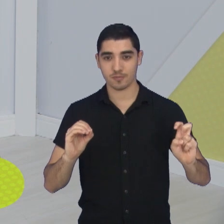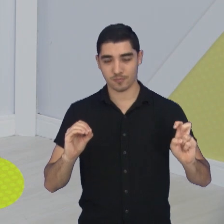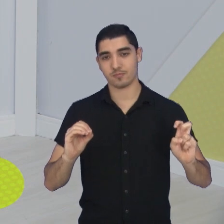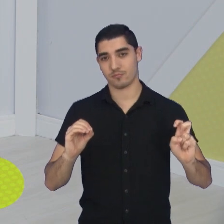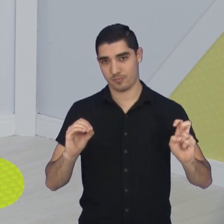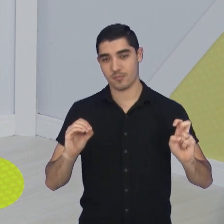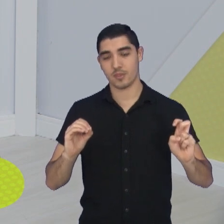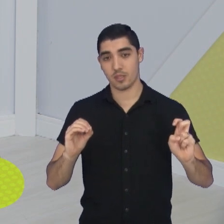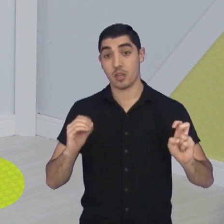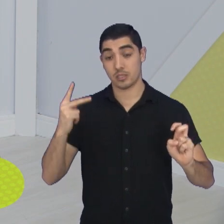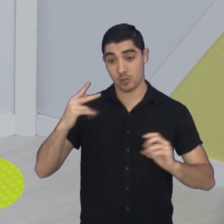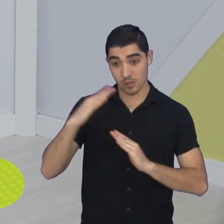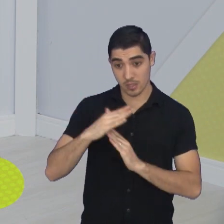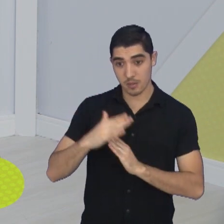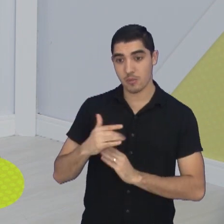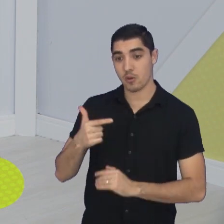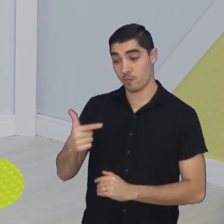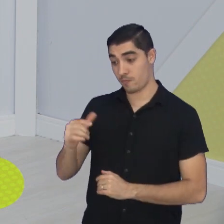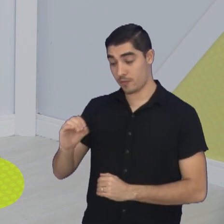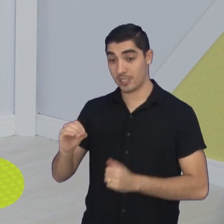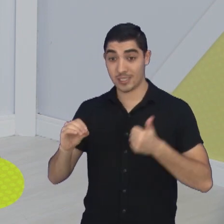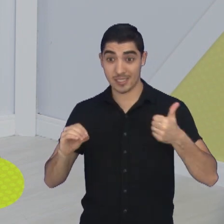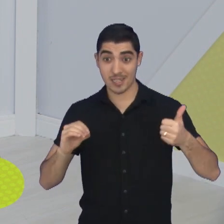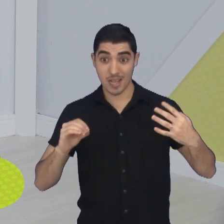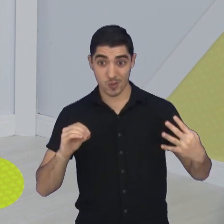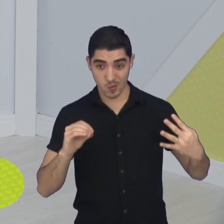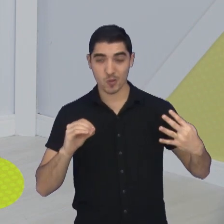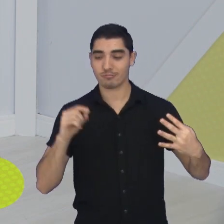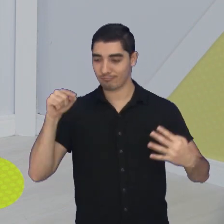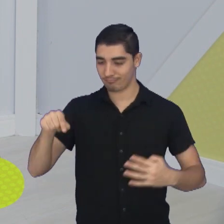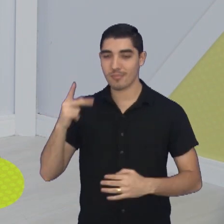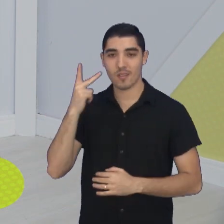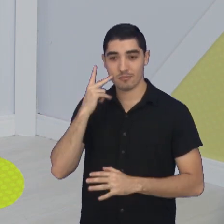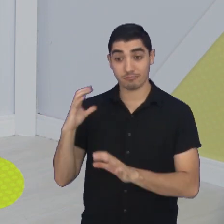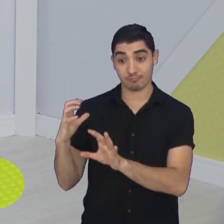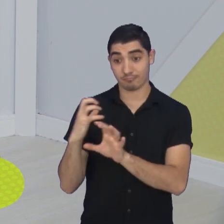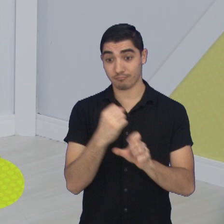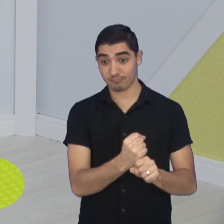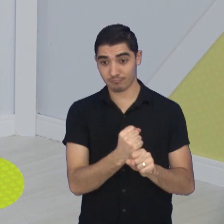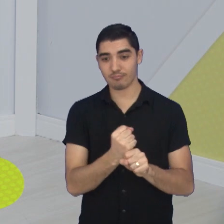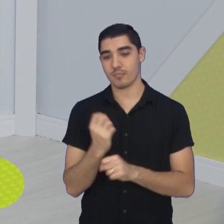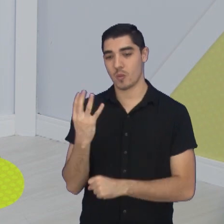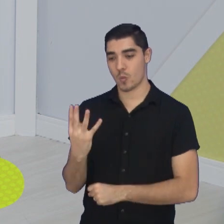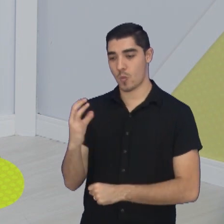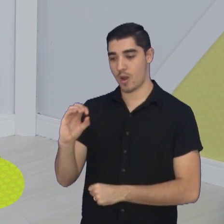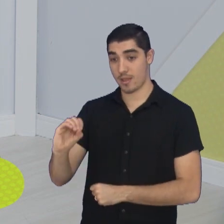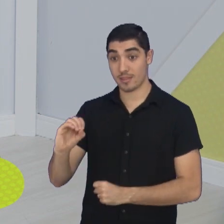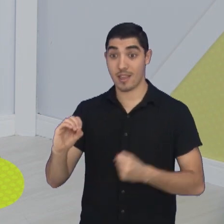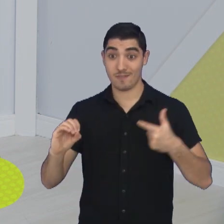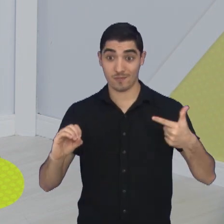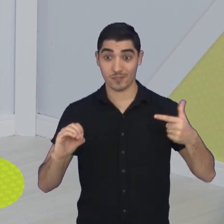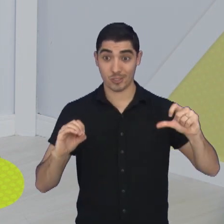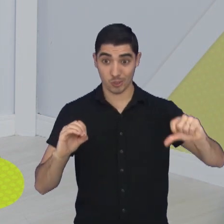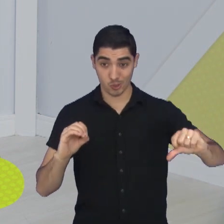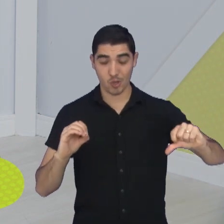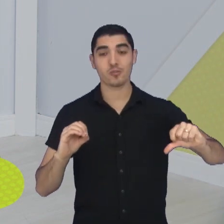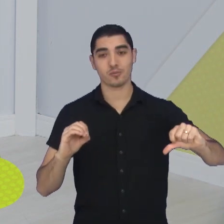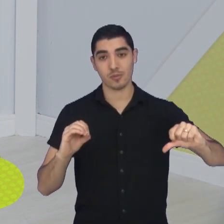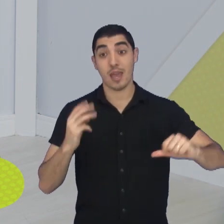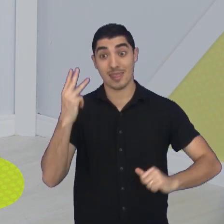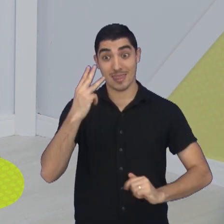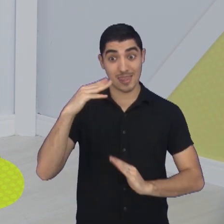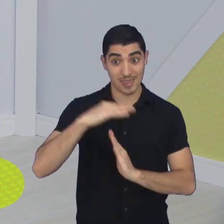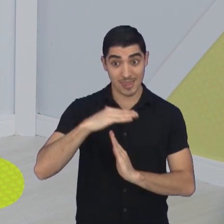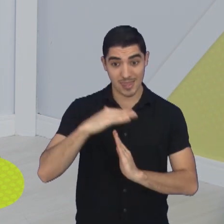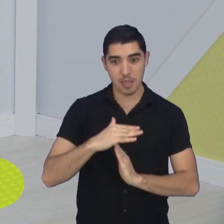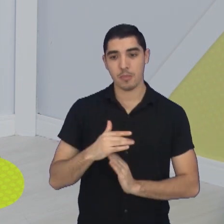quarto 20-15, segundo quarto 20-14, também para o Fortaleza. O jogo foi para o intervalo 40-29 para os cearenses. Terceiro